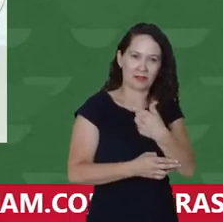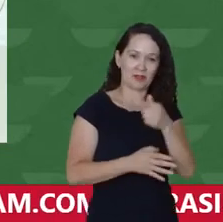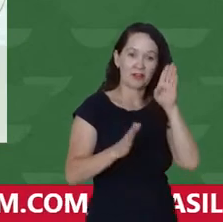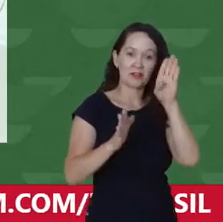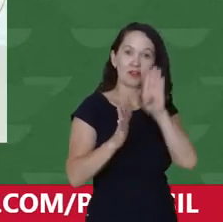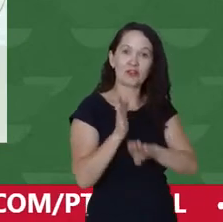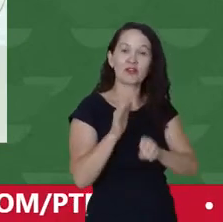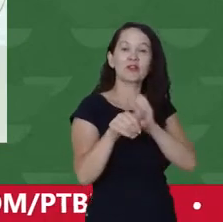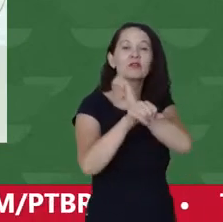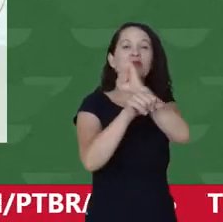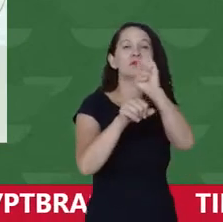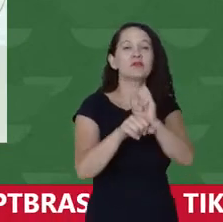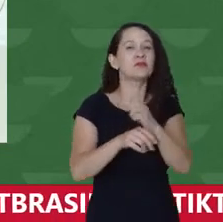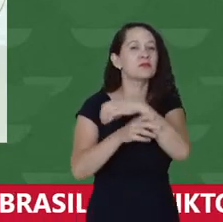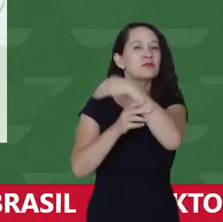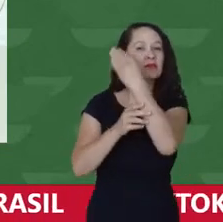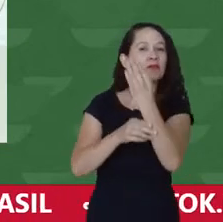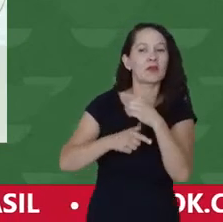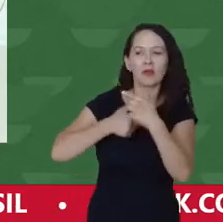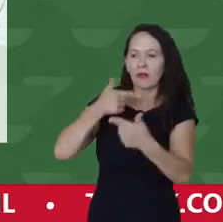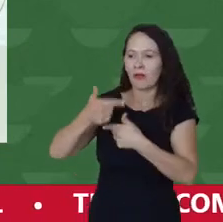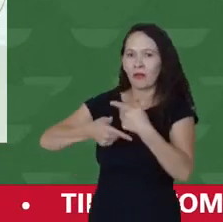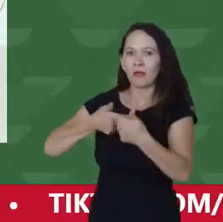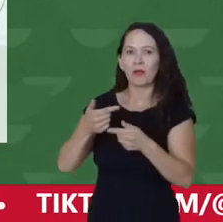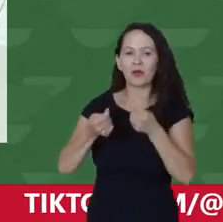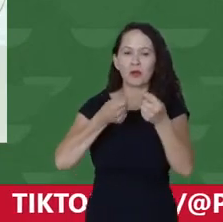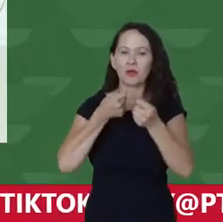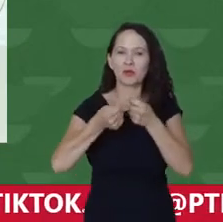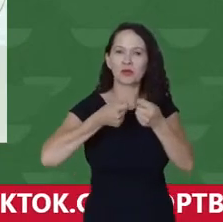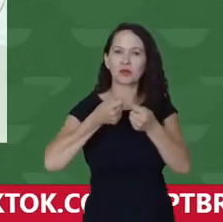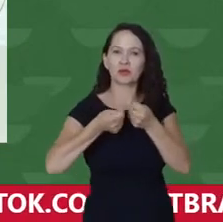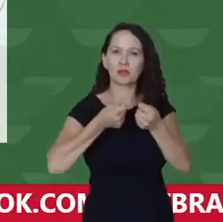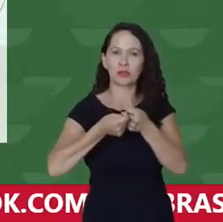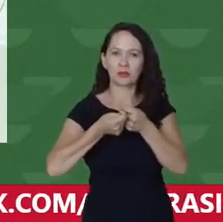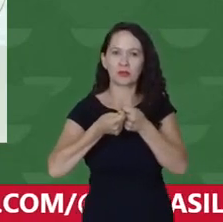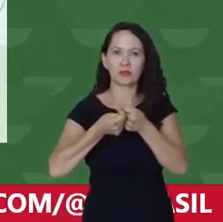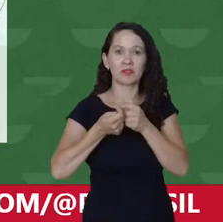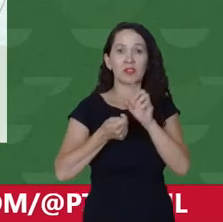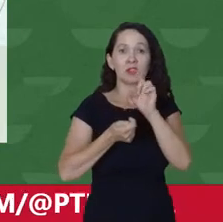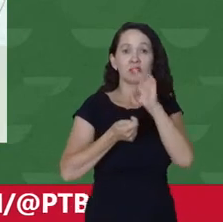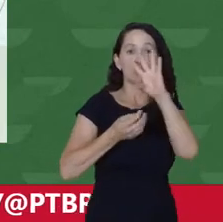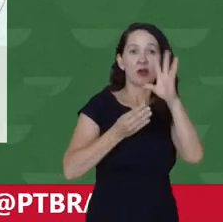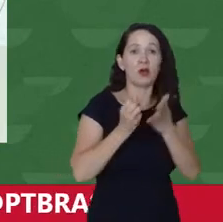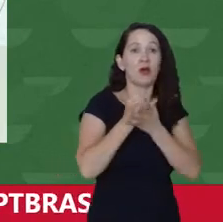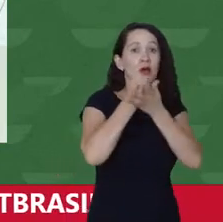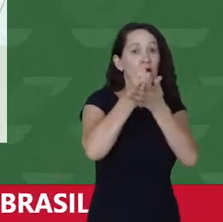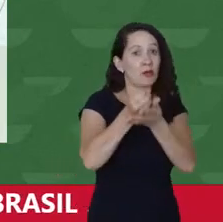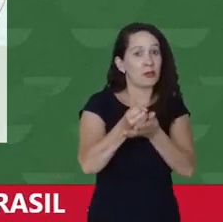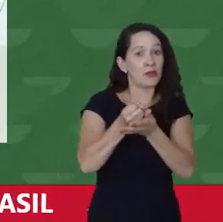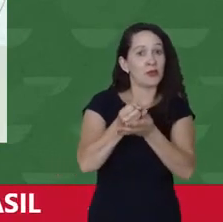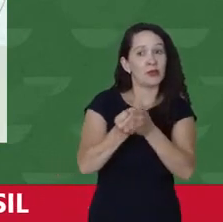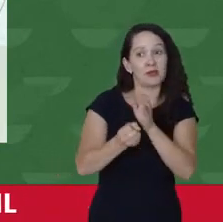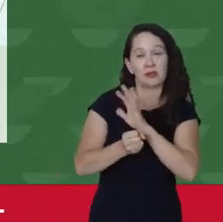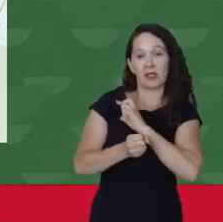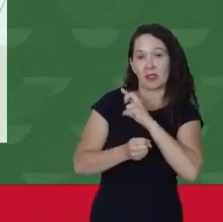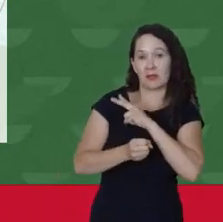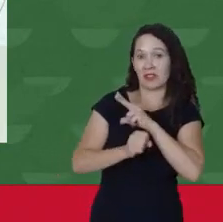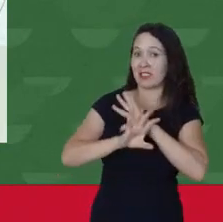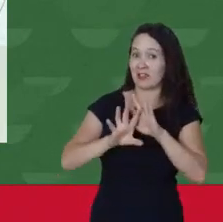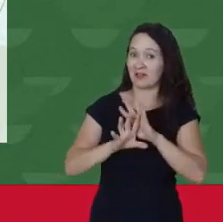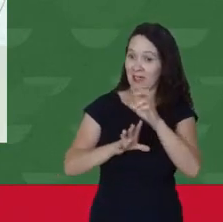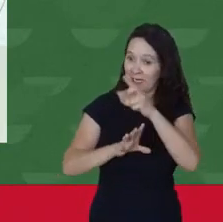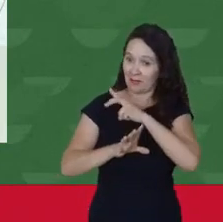do Estado brasileiro poder trabalhar na economia subsidiariamente apenas em relação às iniciativas